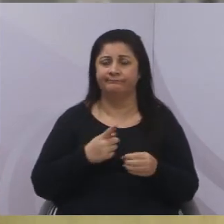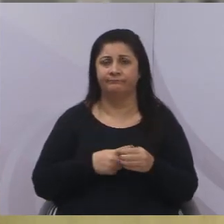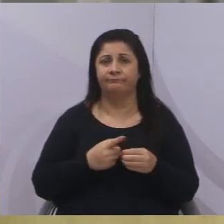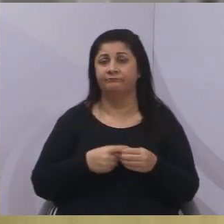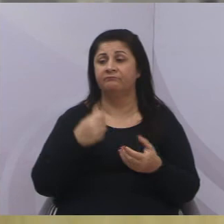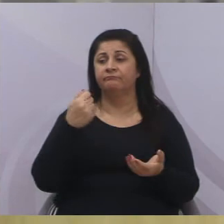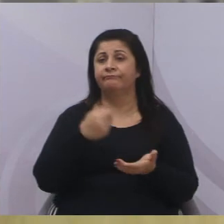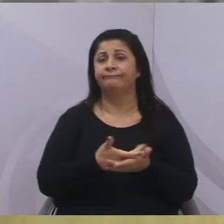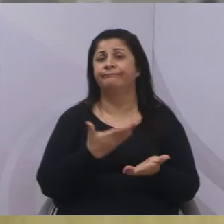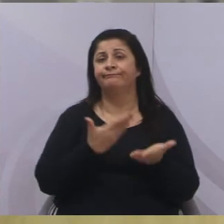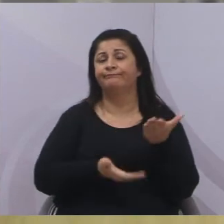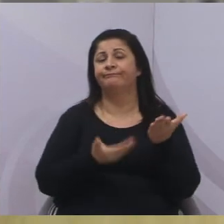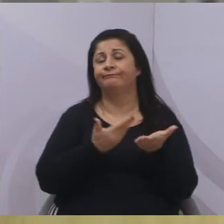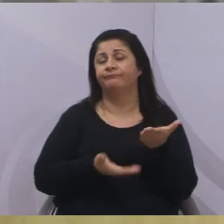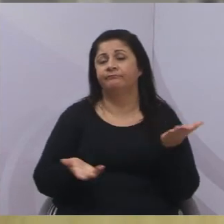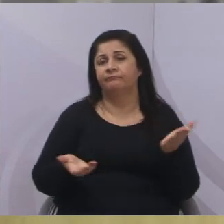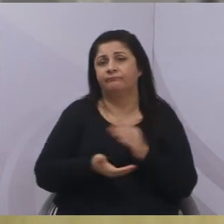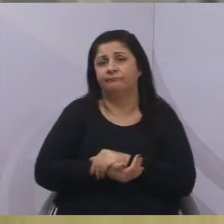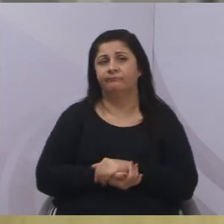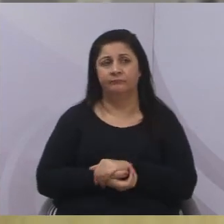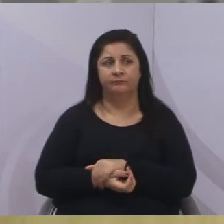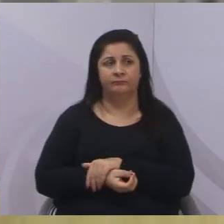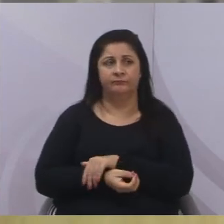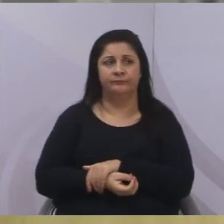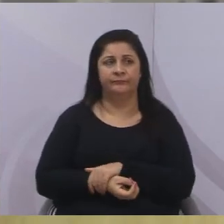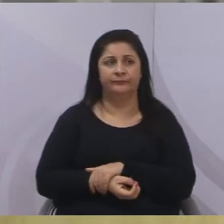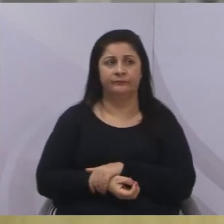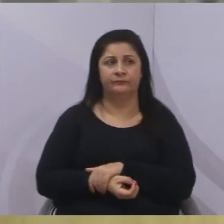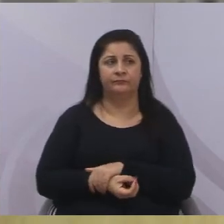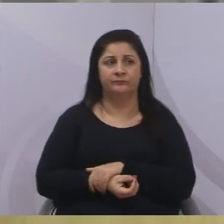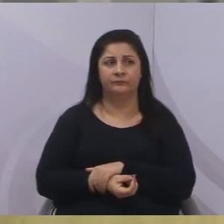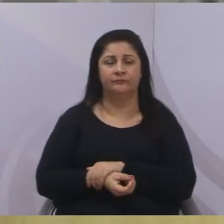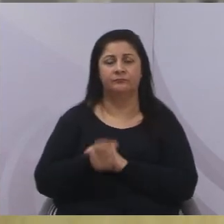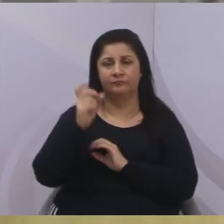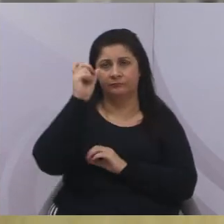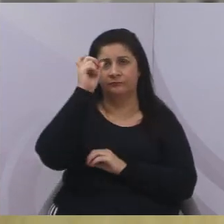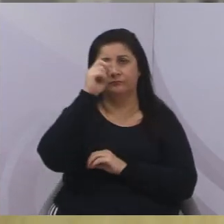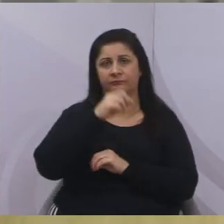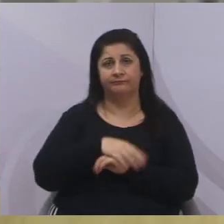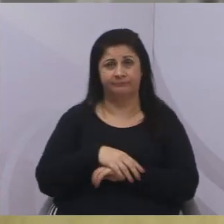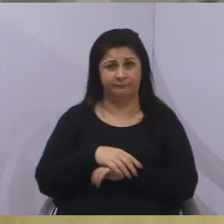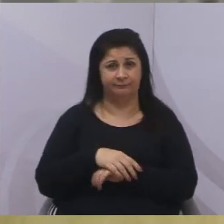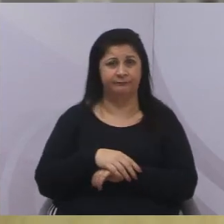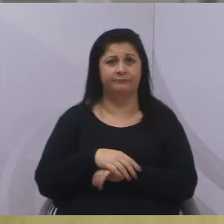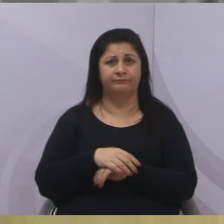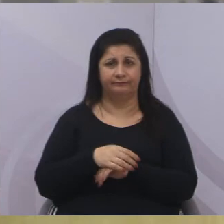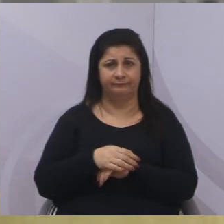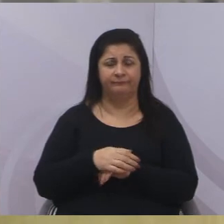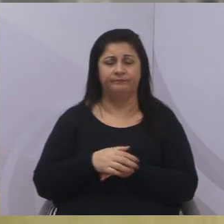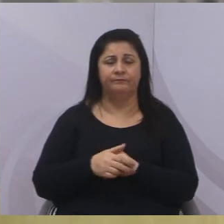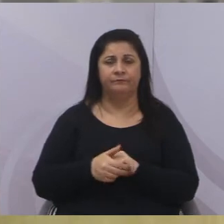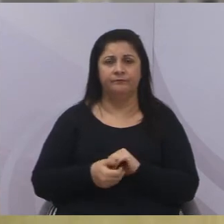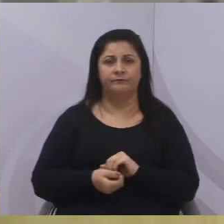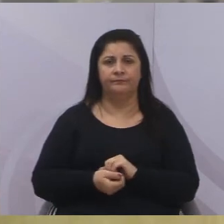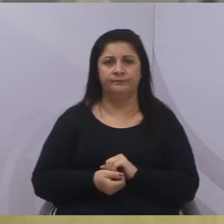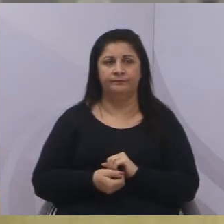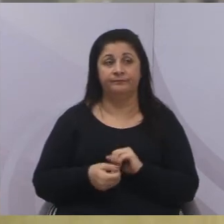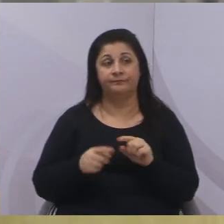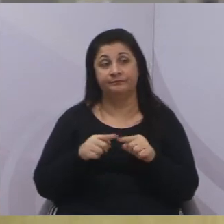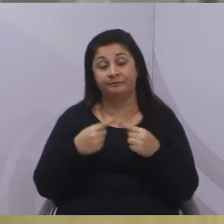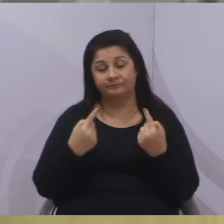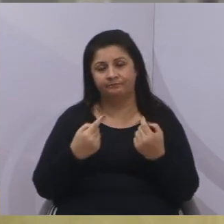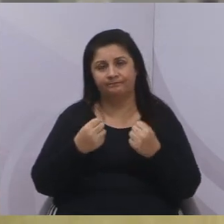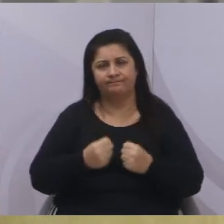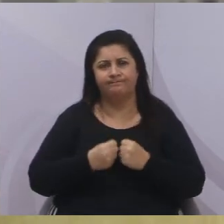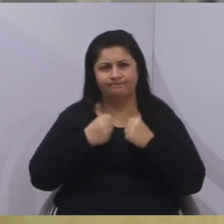conta desse não cumprimento. Então é muito difícil, não está sendo fácil, né? Mas a gente